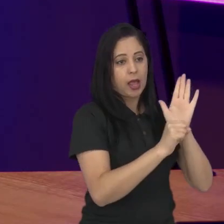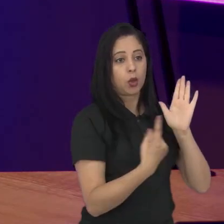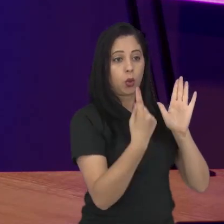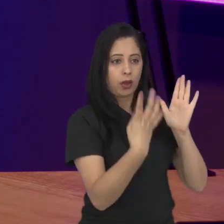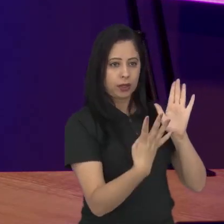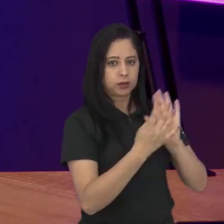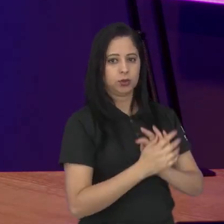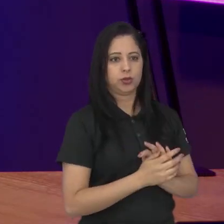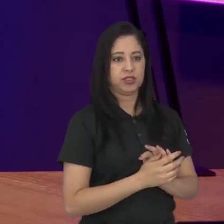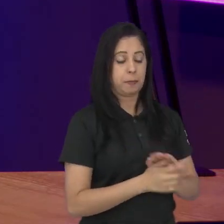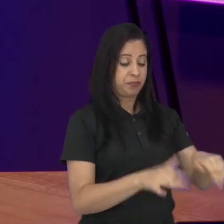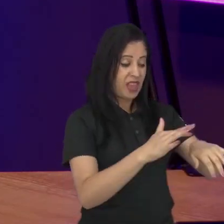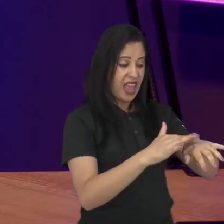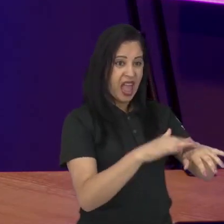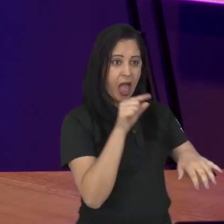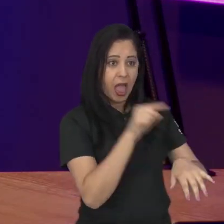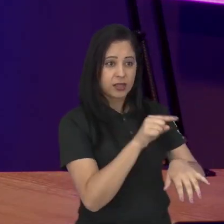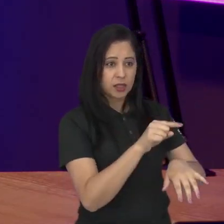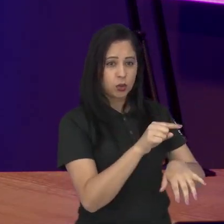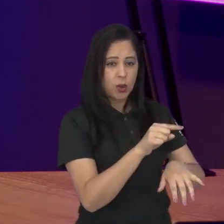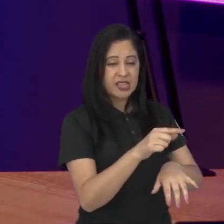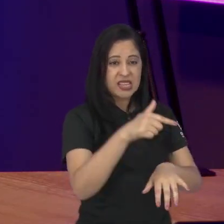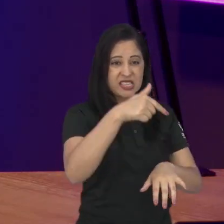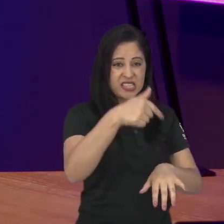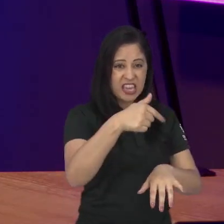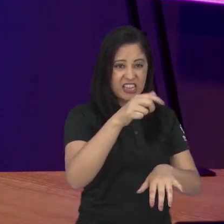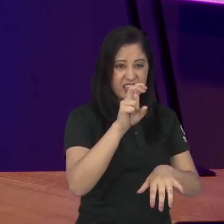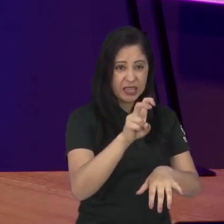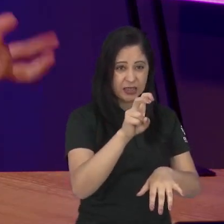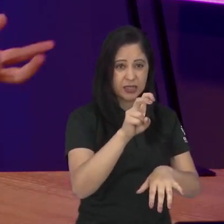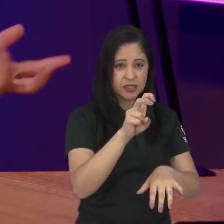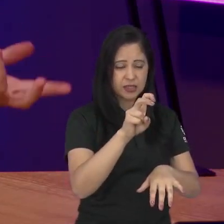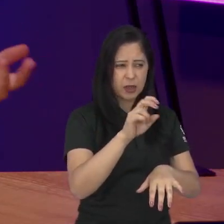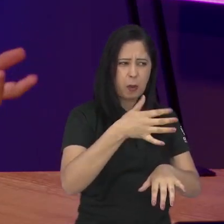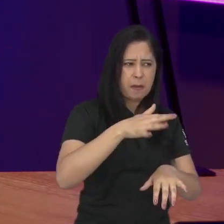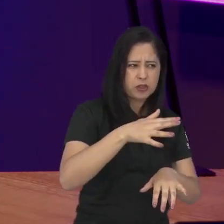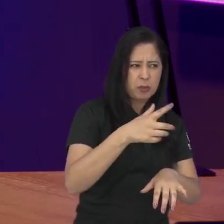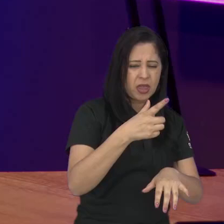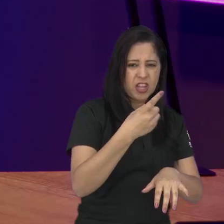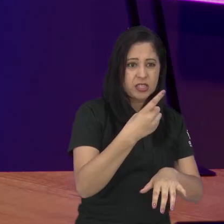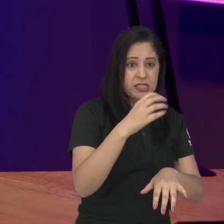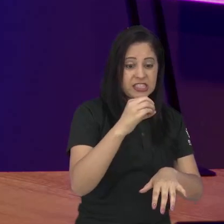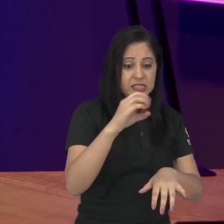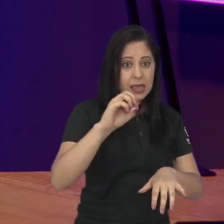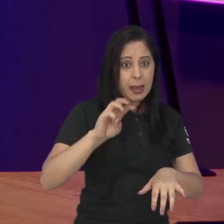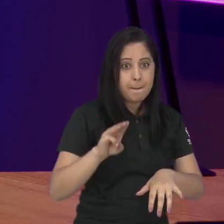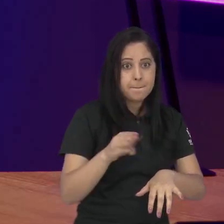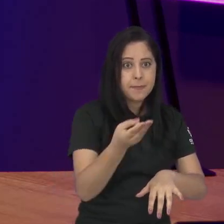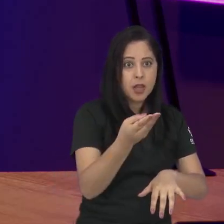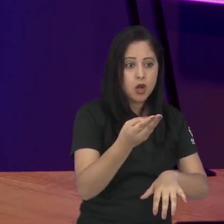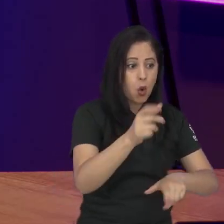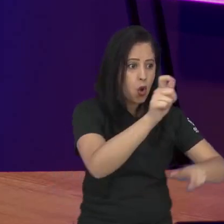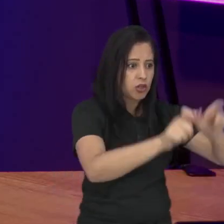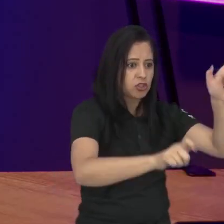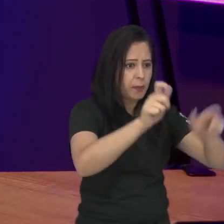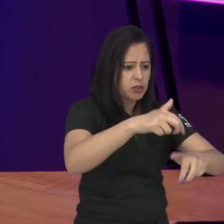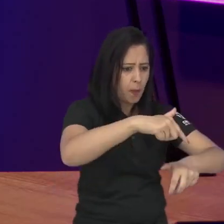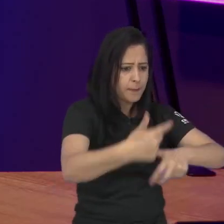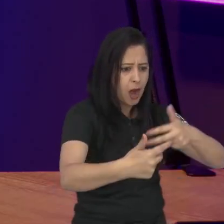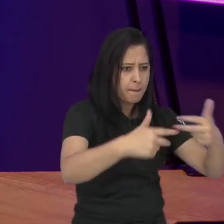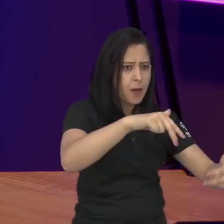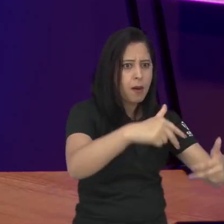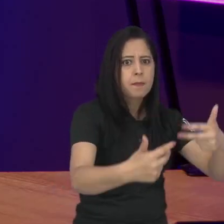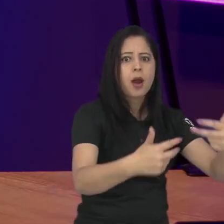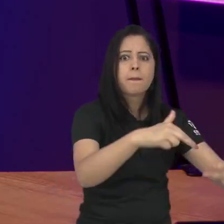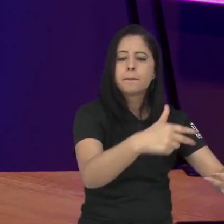deixou mais de entre 75 e 100 milhões de pessoas mortas. Então é muita coisa,